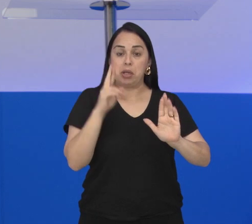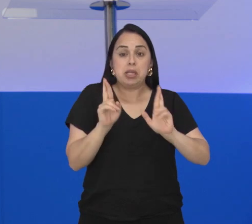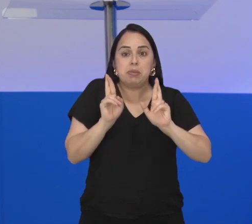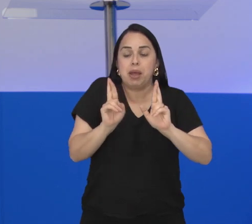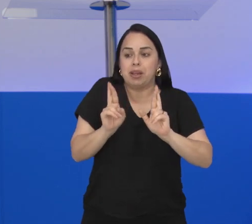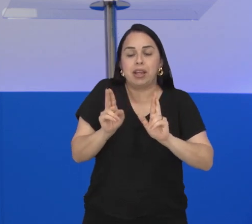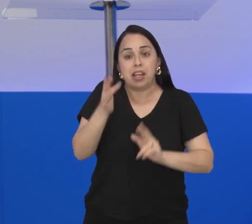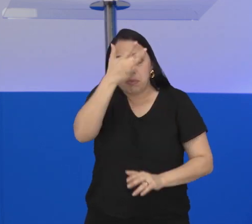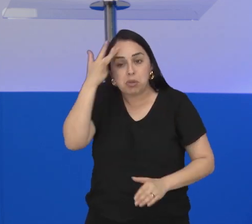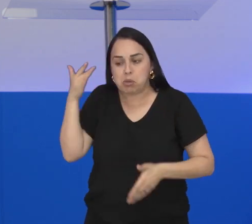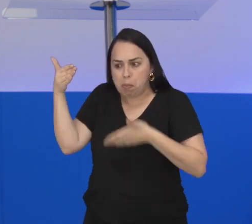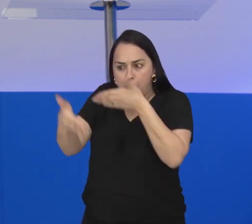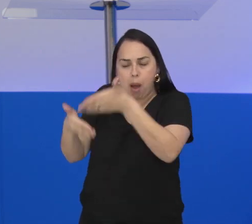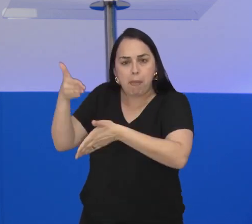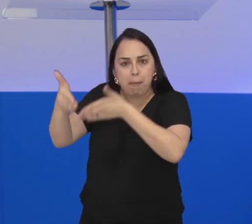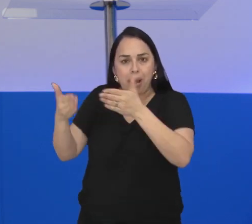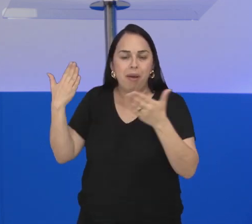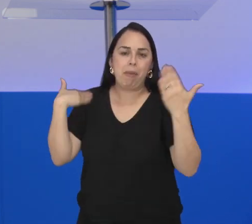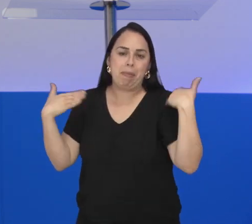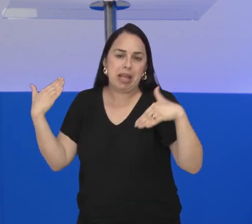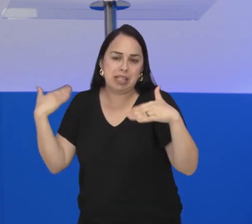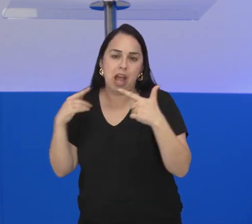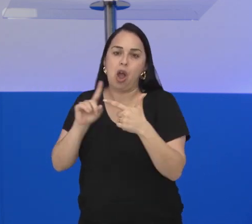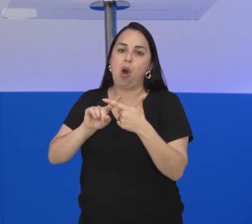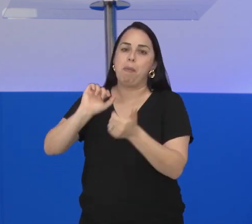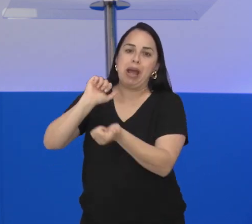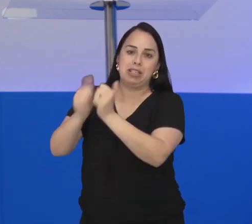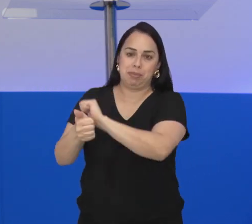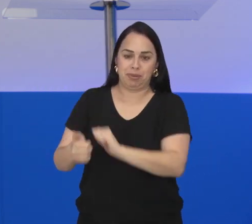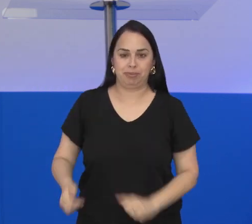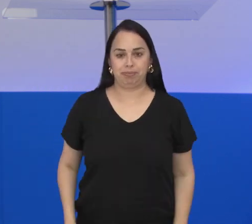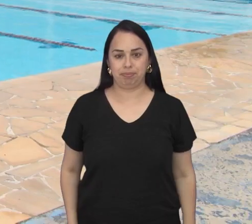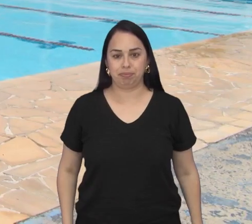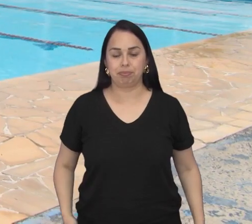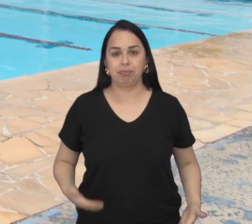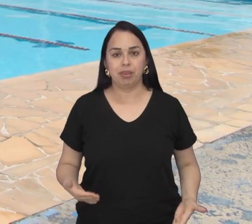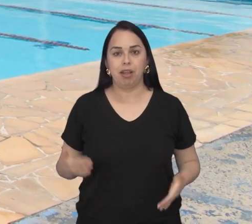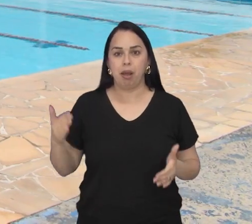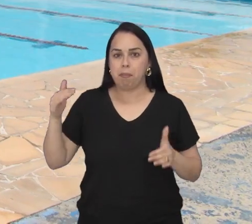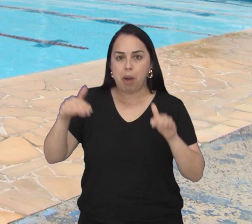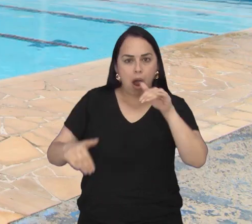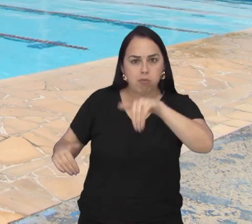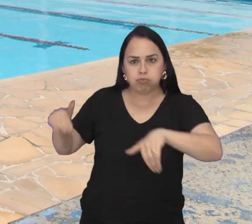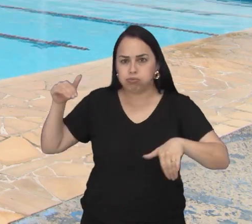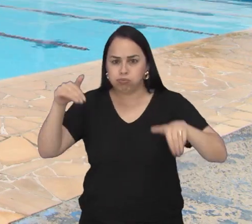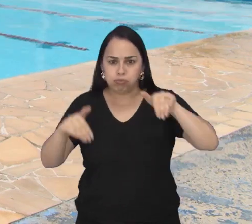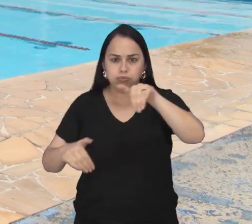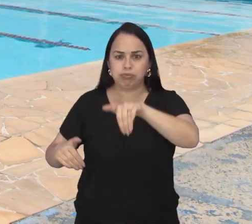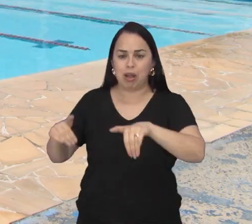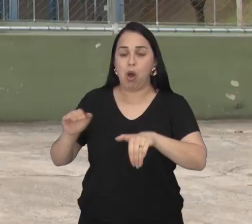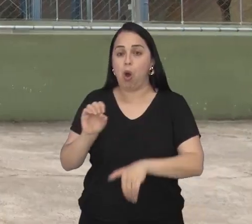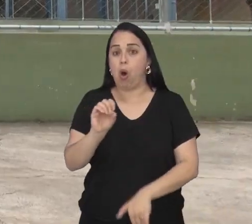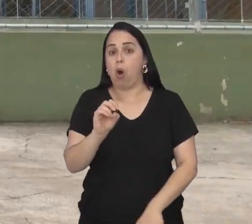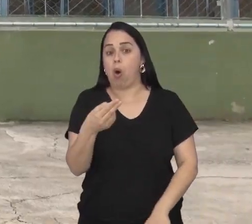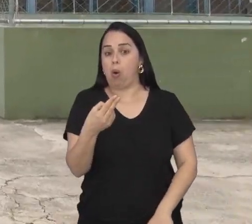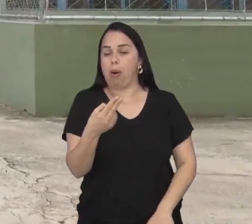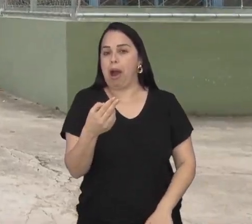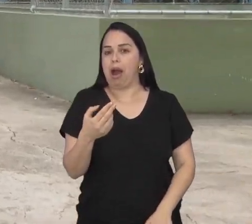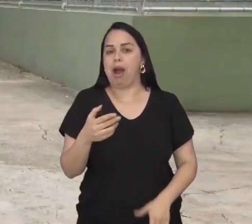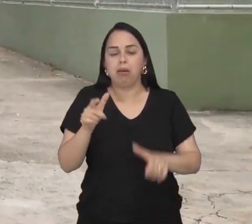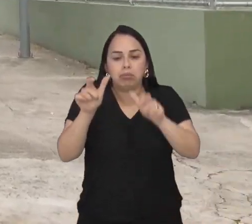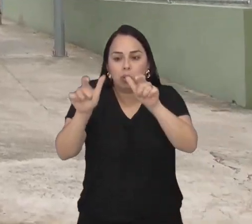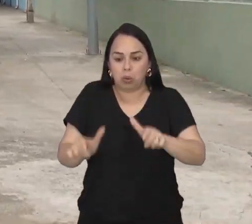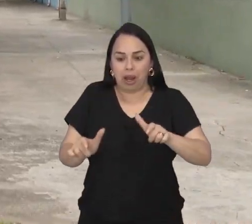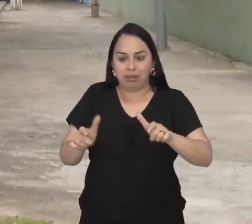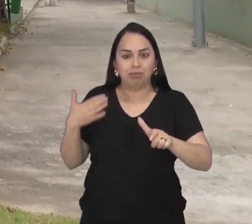pessoas possam usufruir desses espaços, seja para lazer ou para esporte. Quem pratica atividades físicas ou aproveita